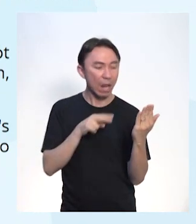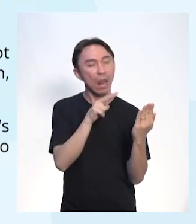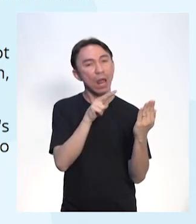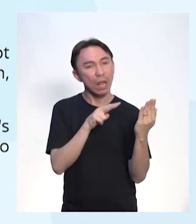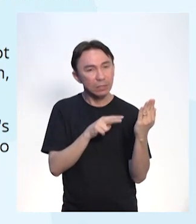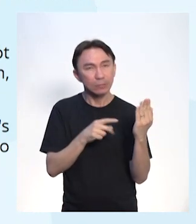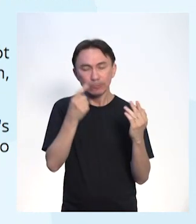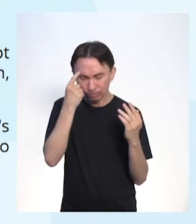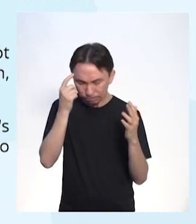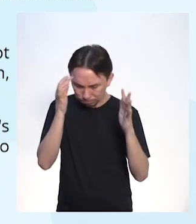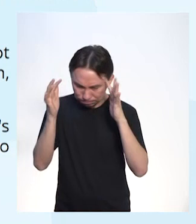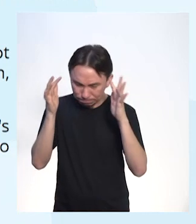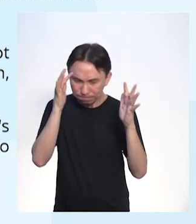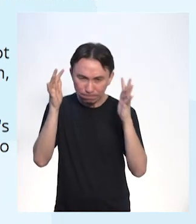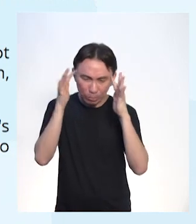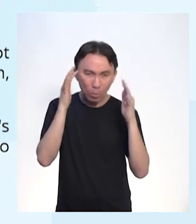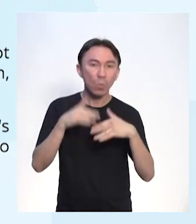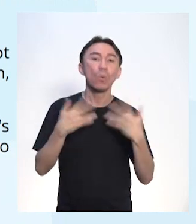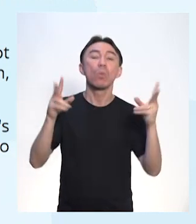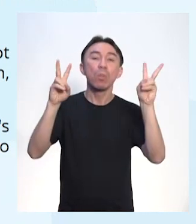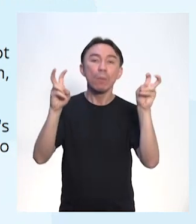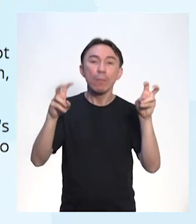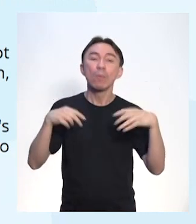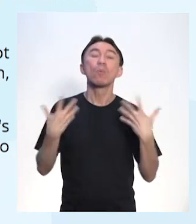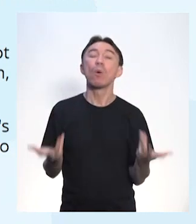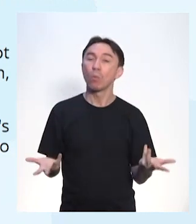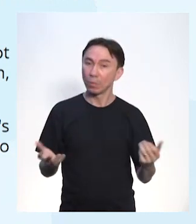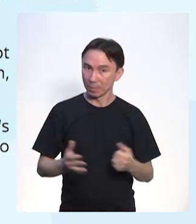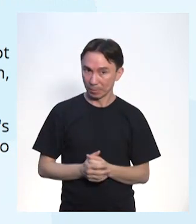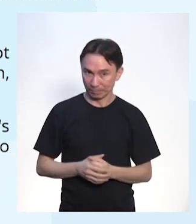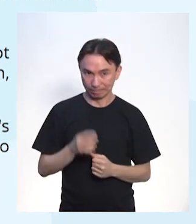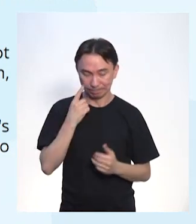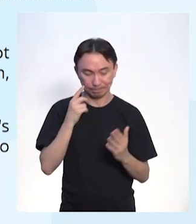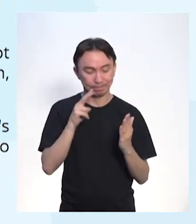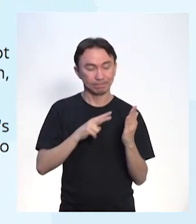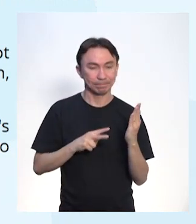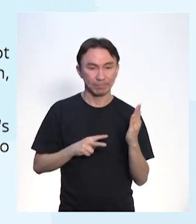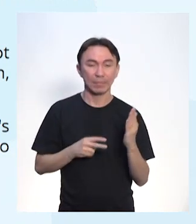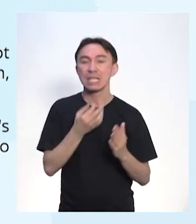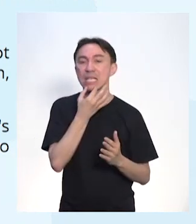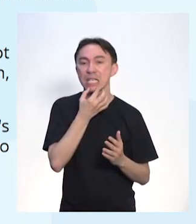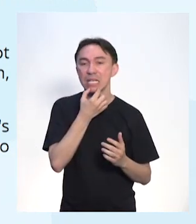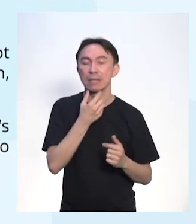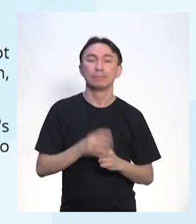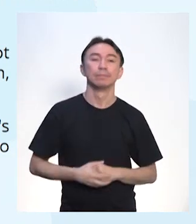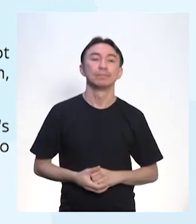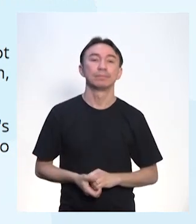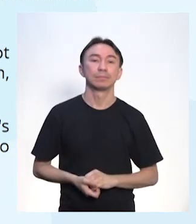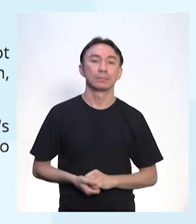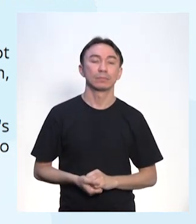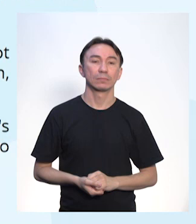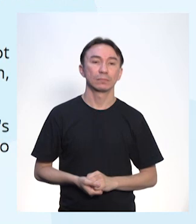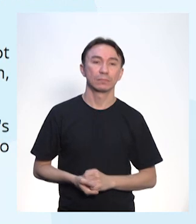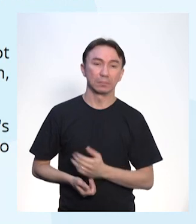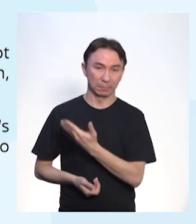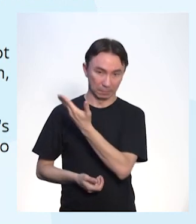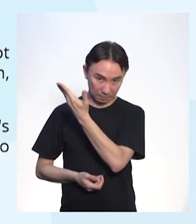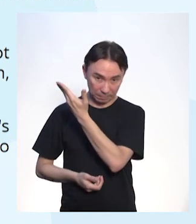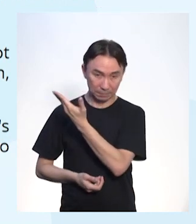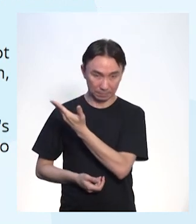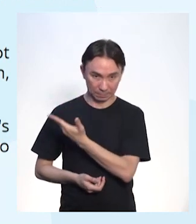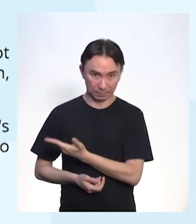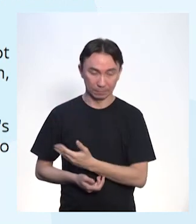é o tema, qual é o objetivo e se ele é tendencioso ou não. Vamos lá. Então olha só. Solar energy has benefits and